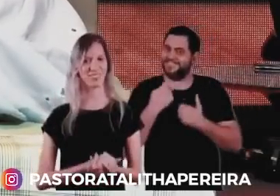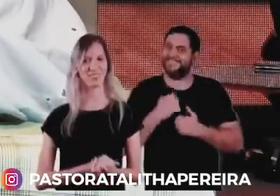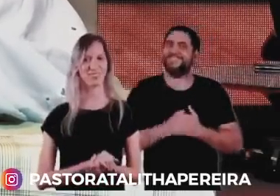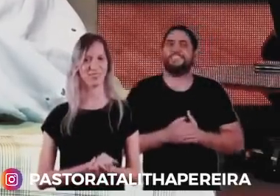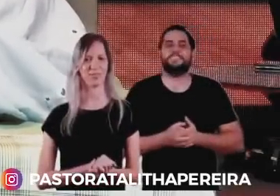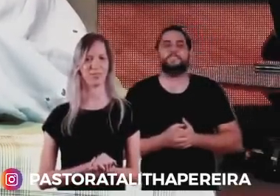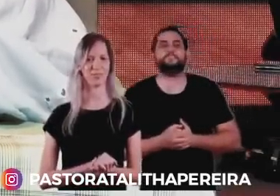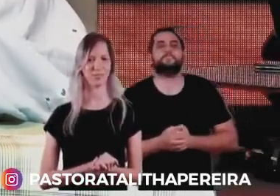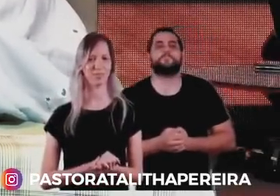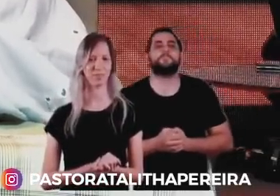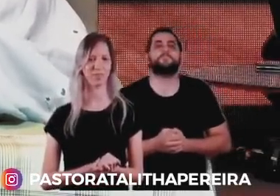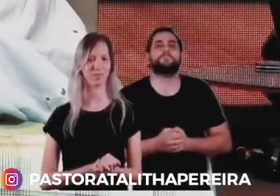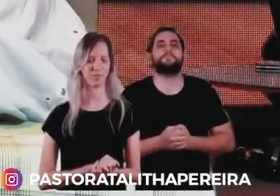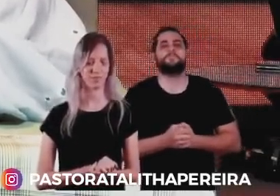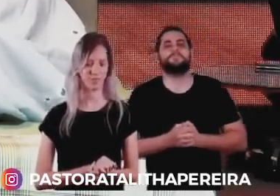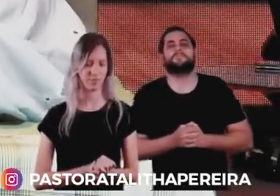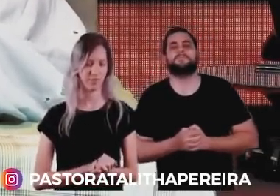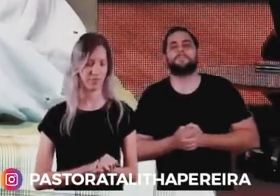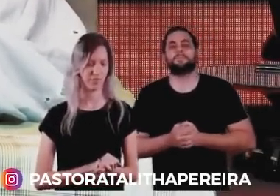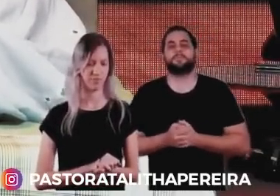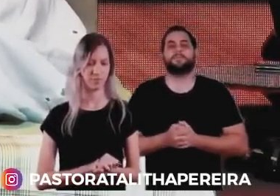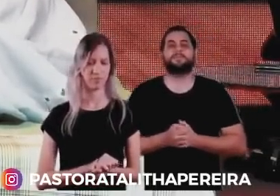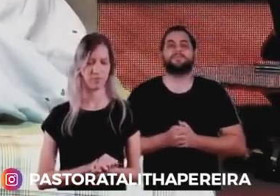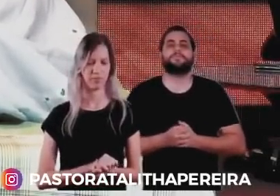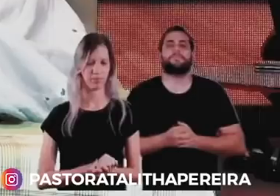os lençóis.